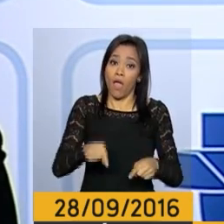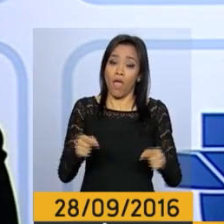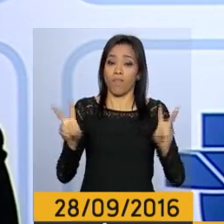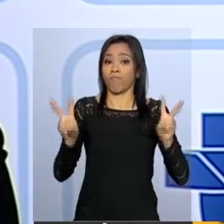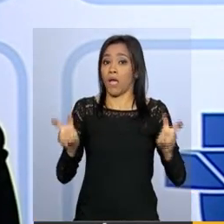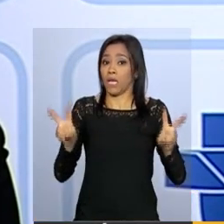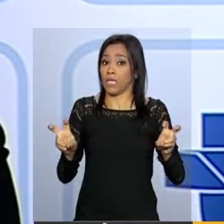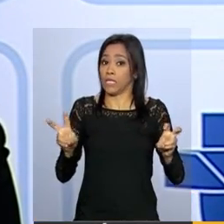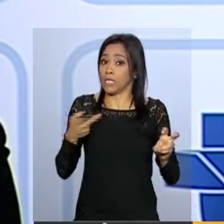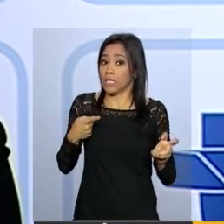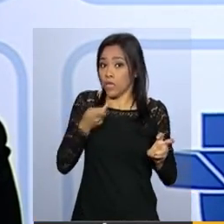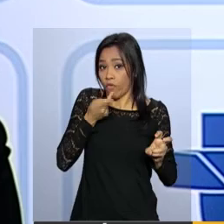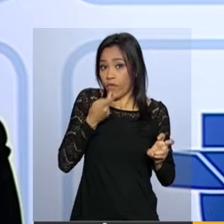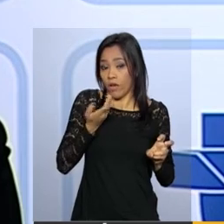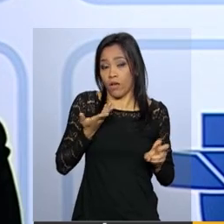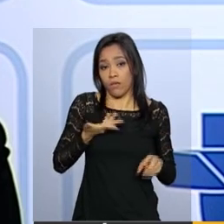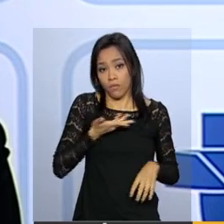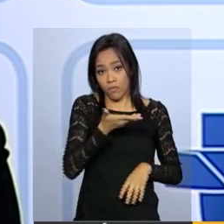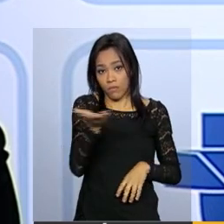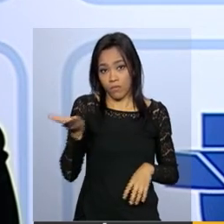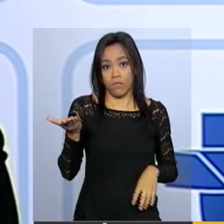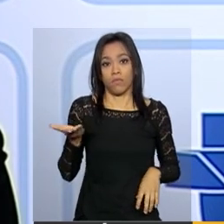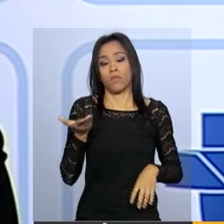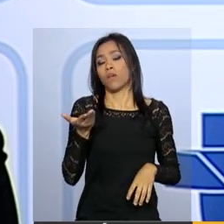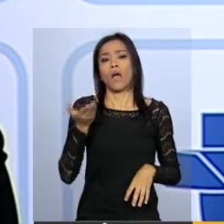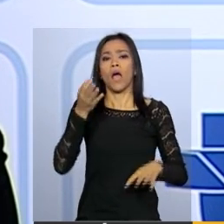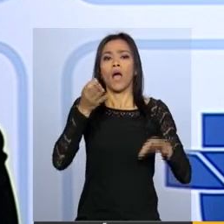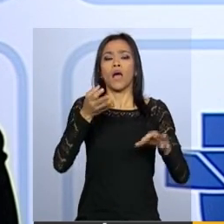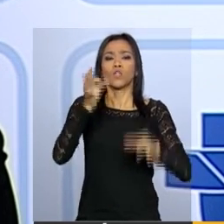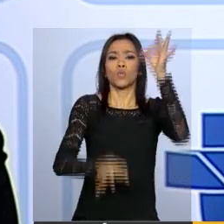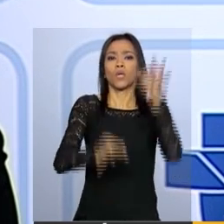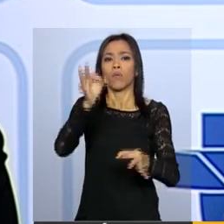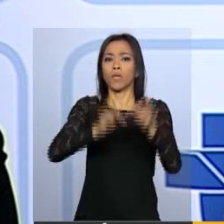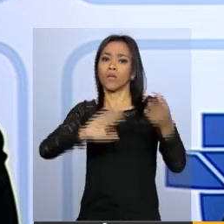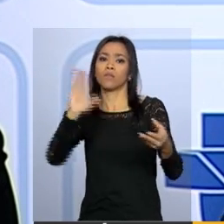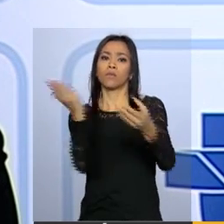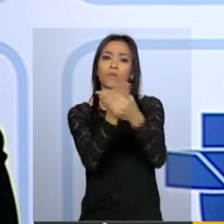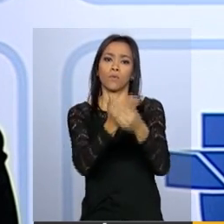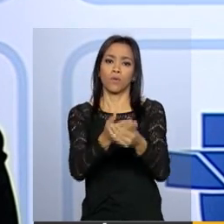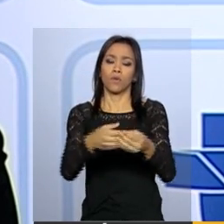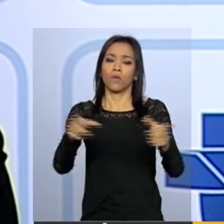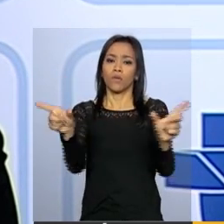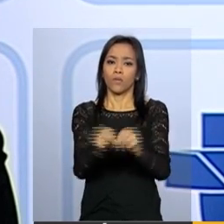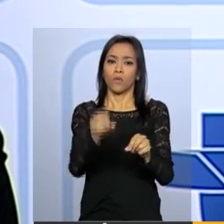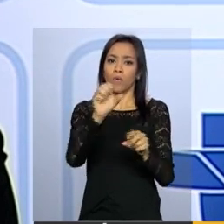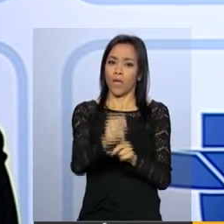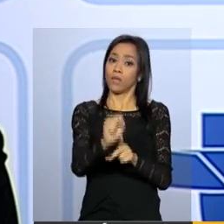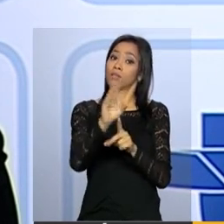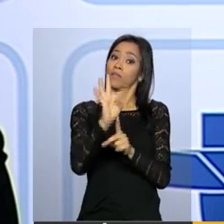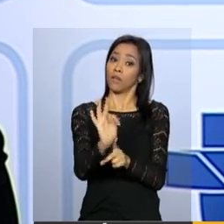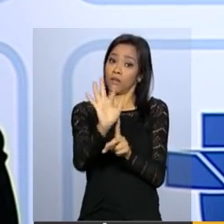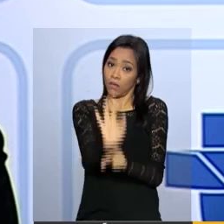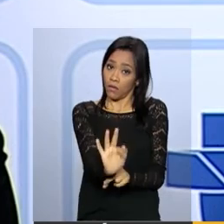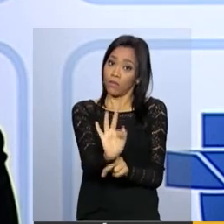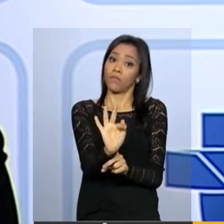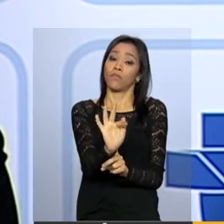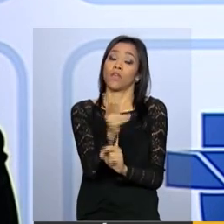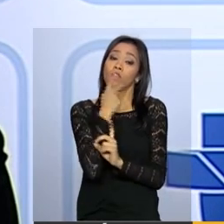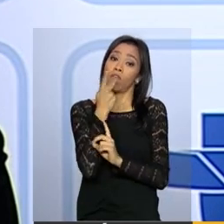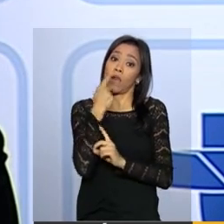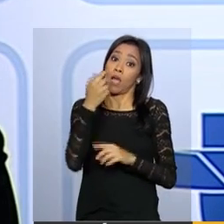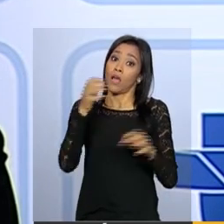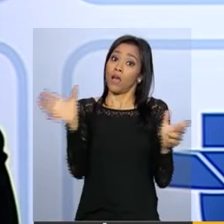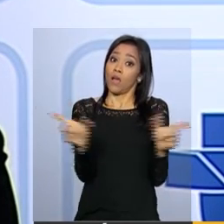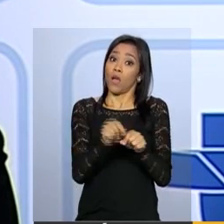faço em relação à a a julgamento do supremo tribunal federal que que eu vou repetir o supremo